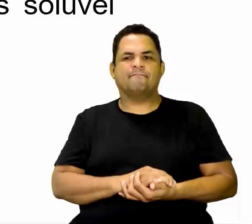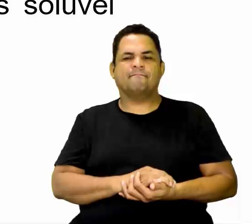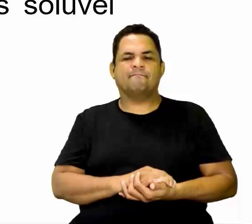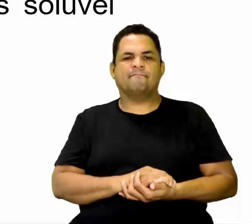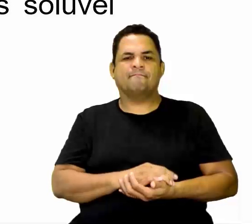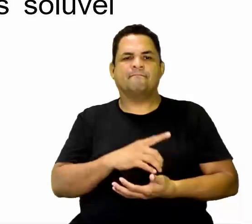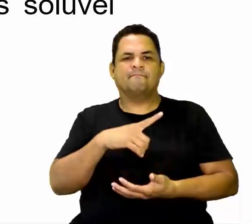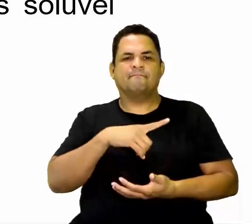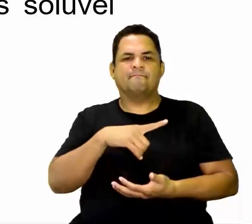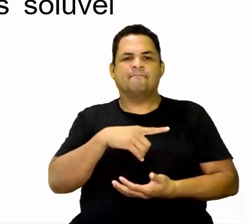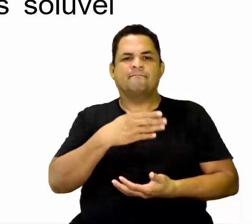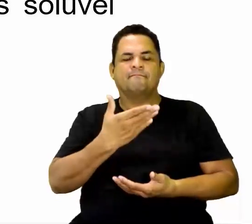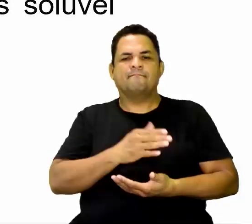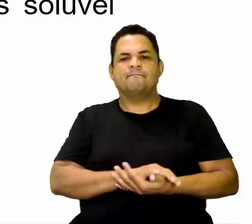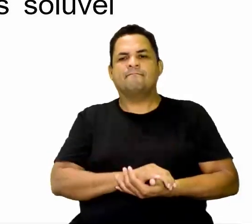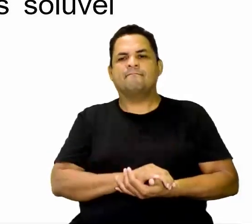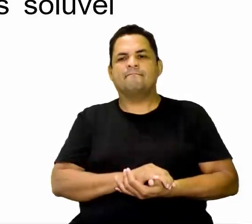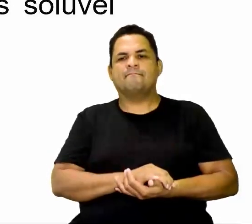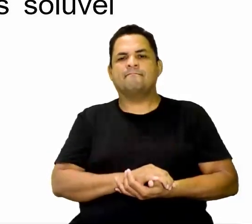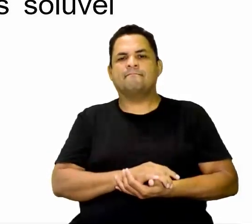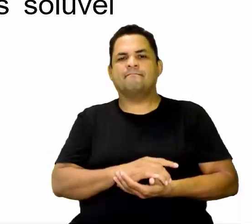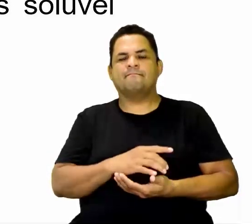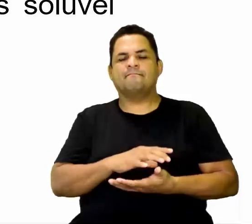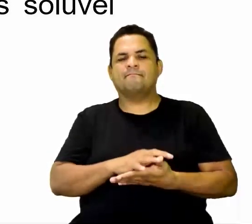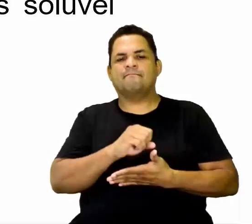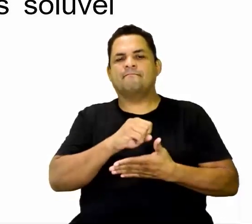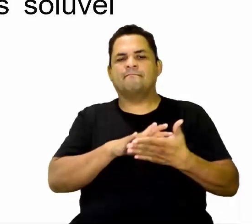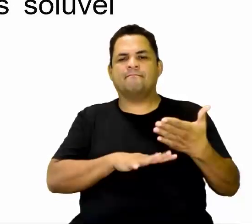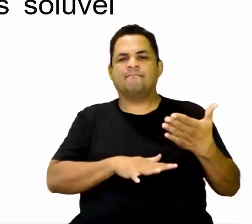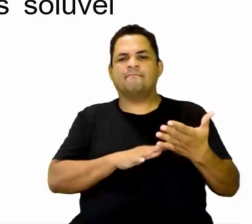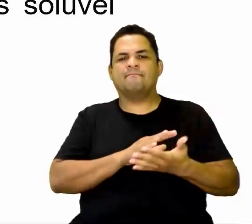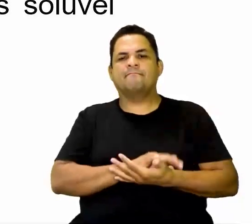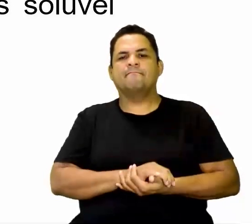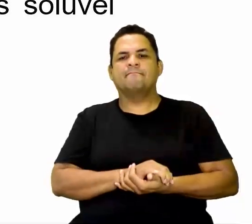no Se Liga do Enem, nós temos a seguinte questão.